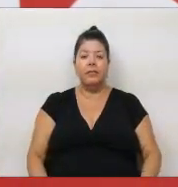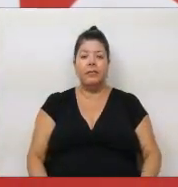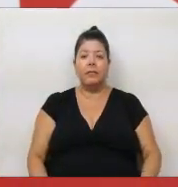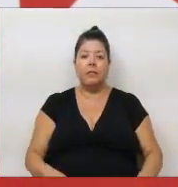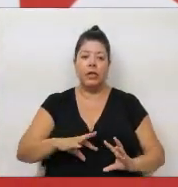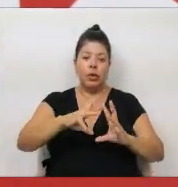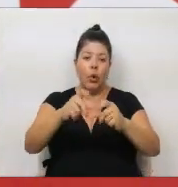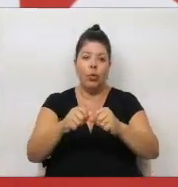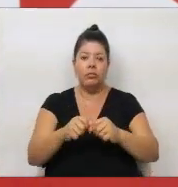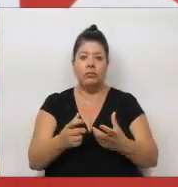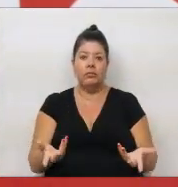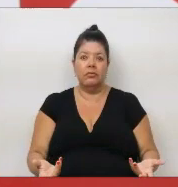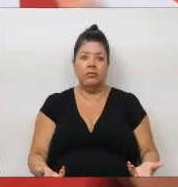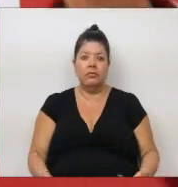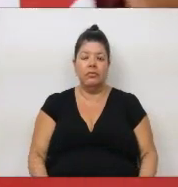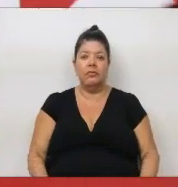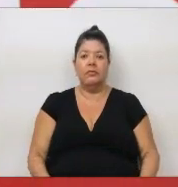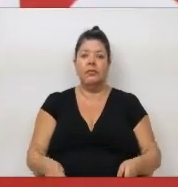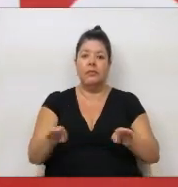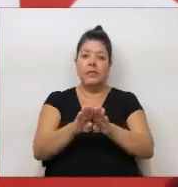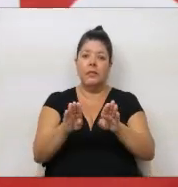para toda a região, que vai também